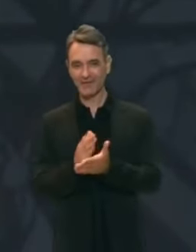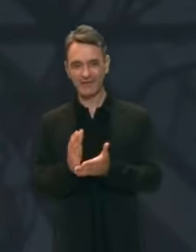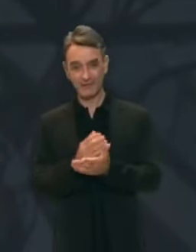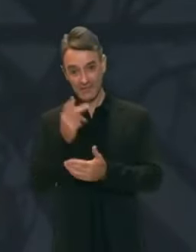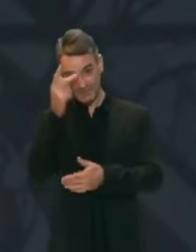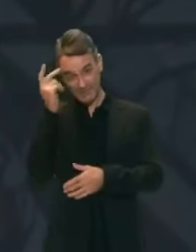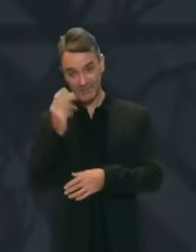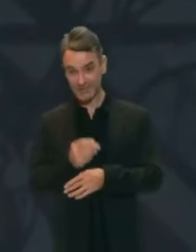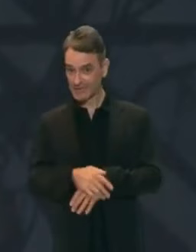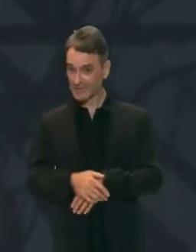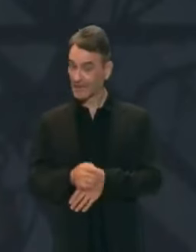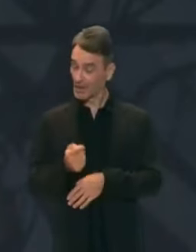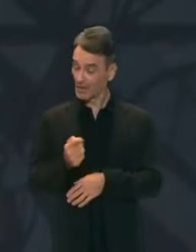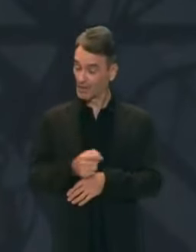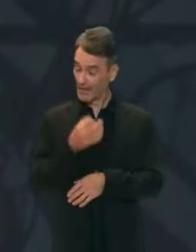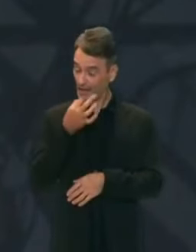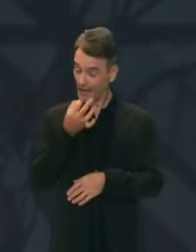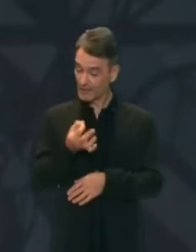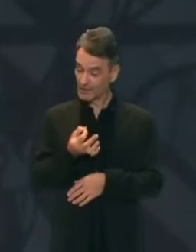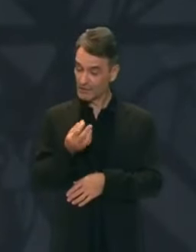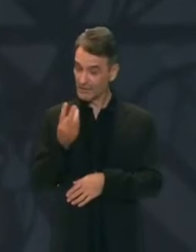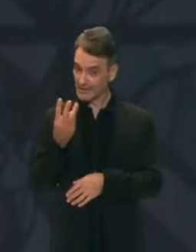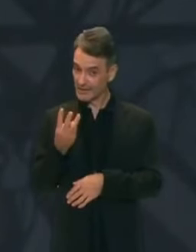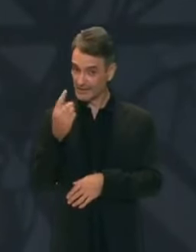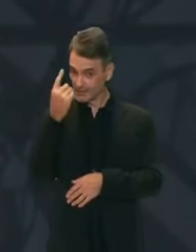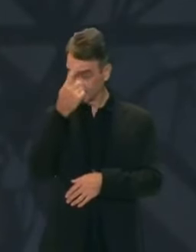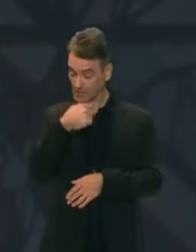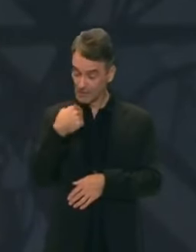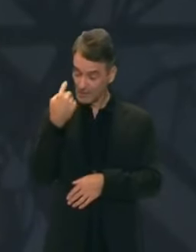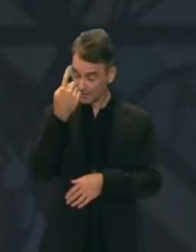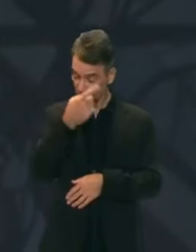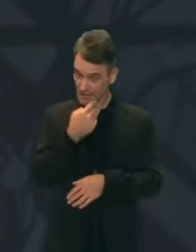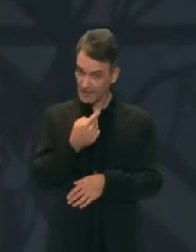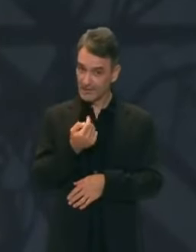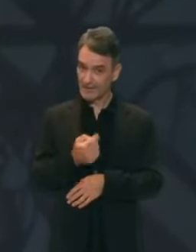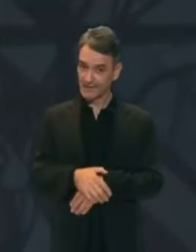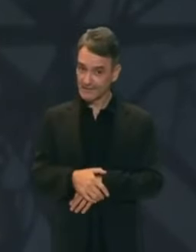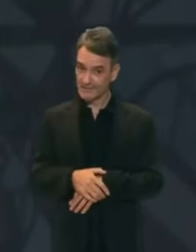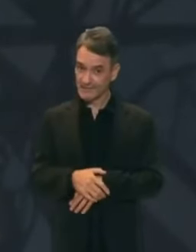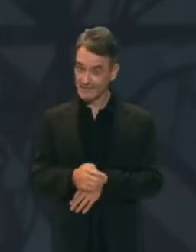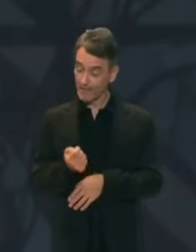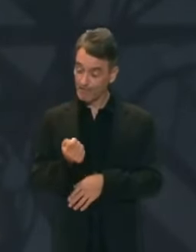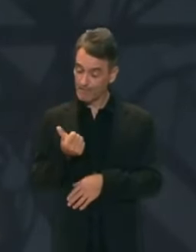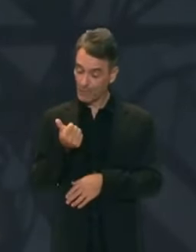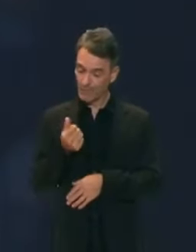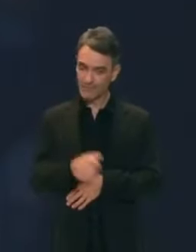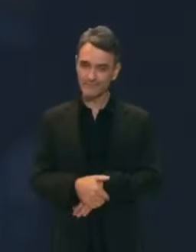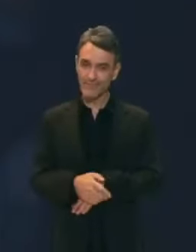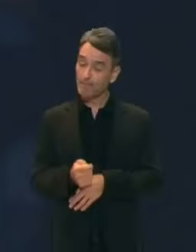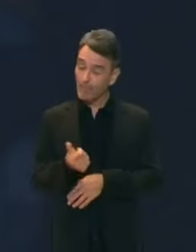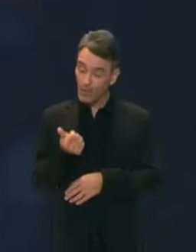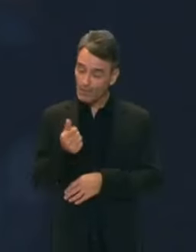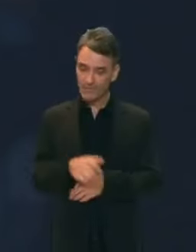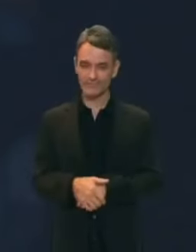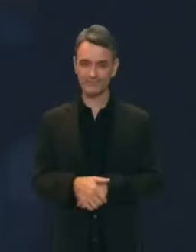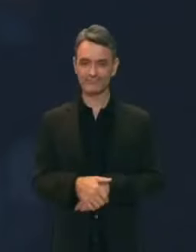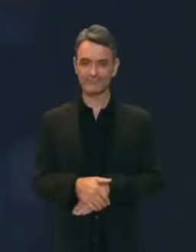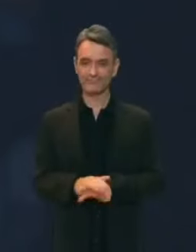3 horas é pouco. É fato que para pouquíssimas pessoas,